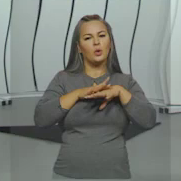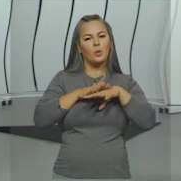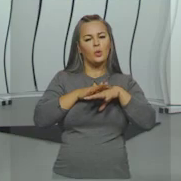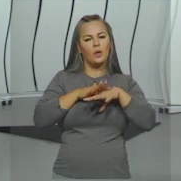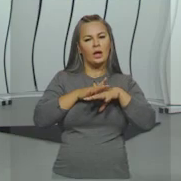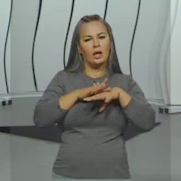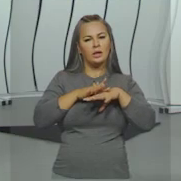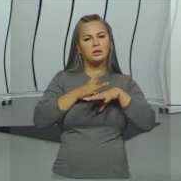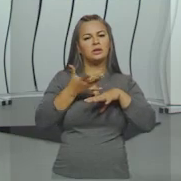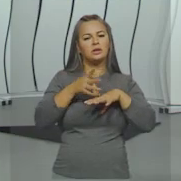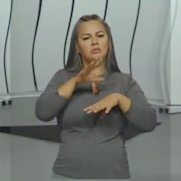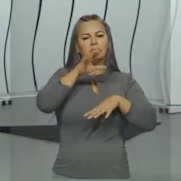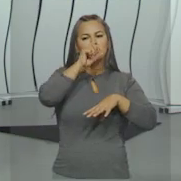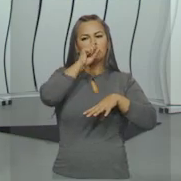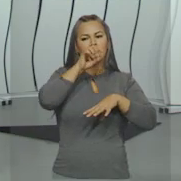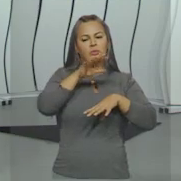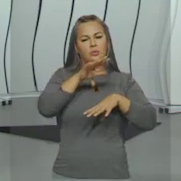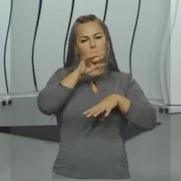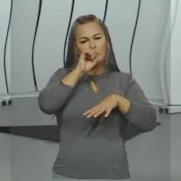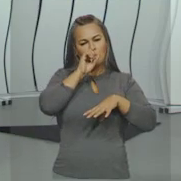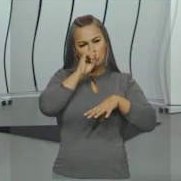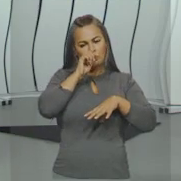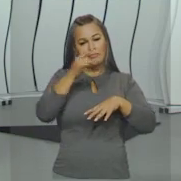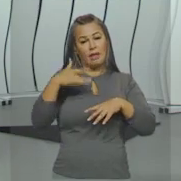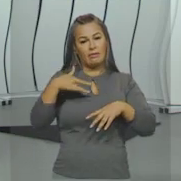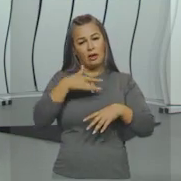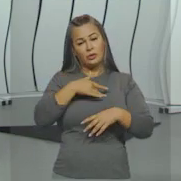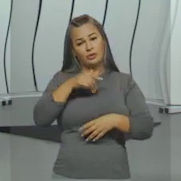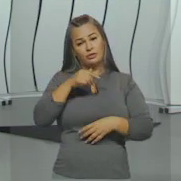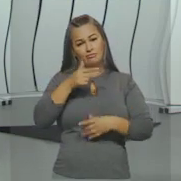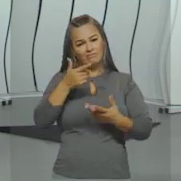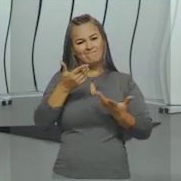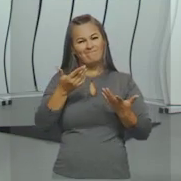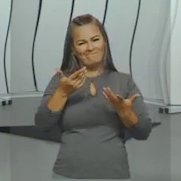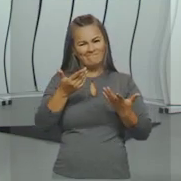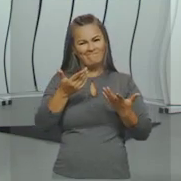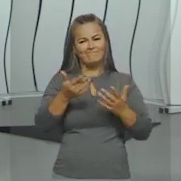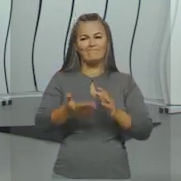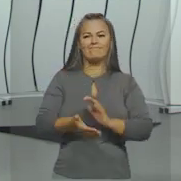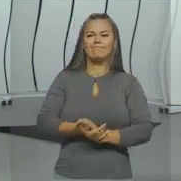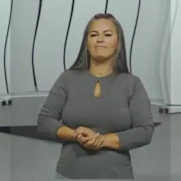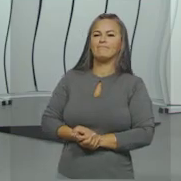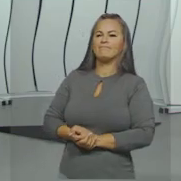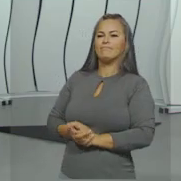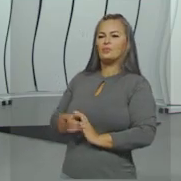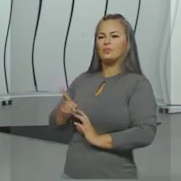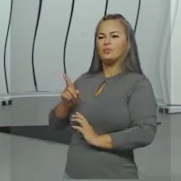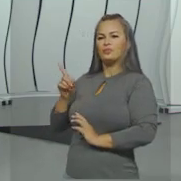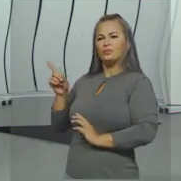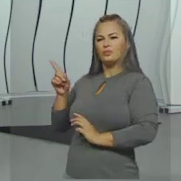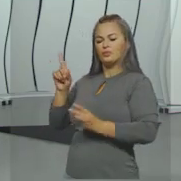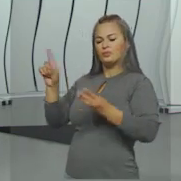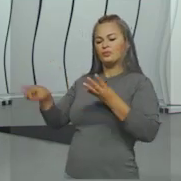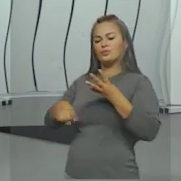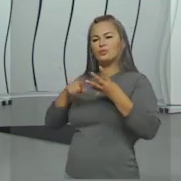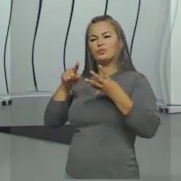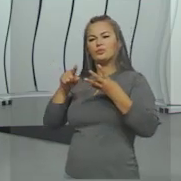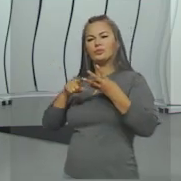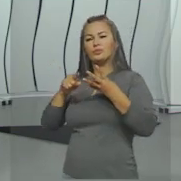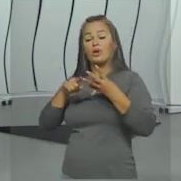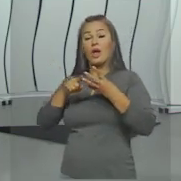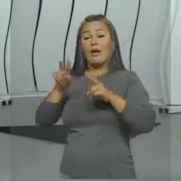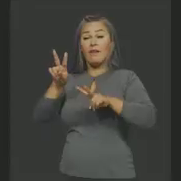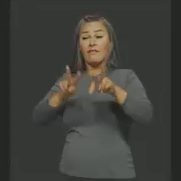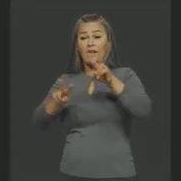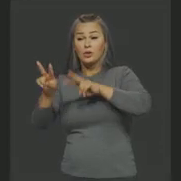alergias, rinites, entre outras coisas. Direção e intensidade dos ventos, acho que é mais tranquilo a gente entender, né? Para onde que o vento está indo, se é para oeste, se é